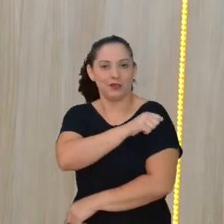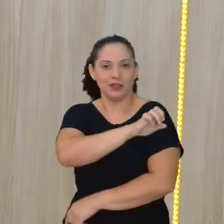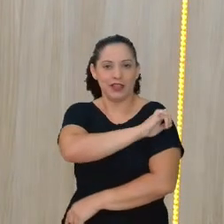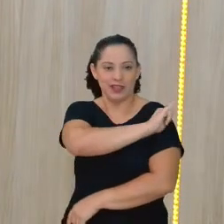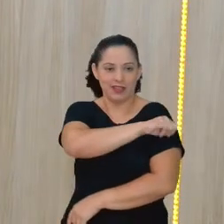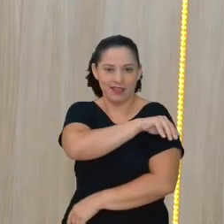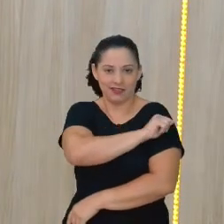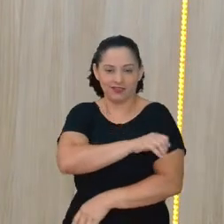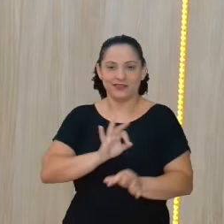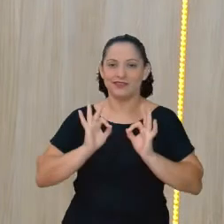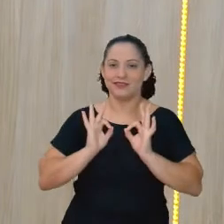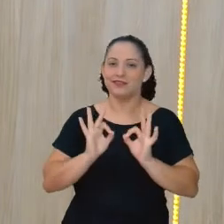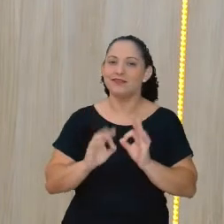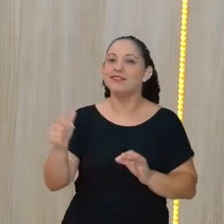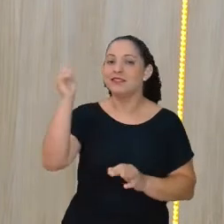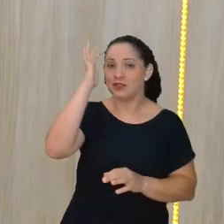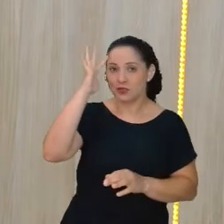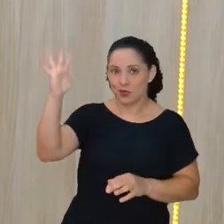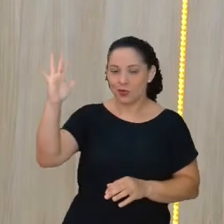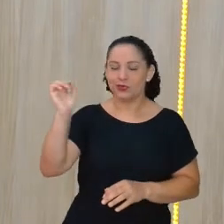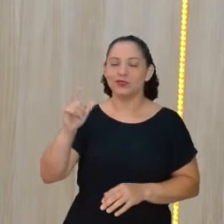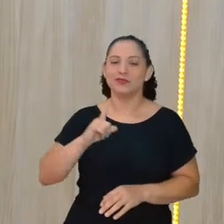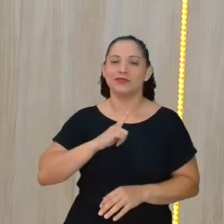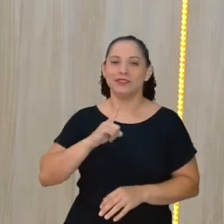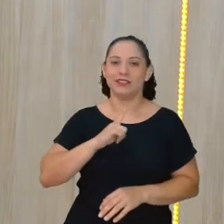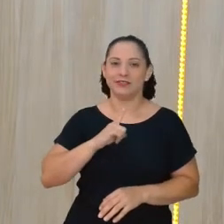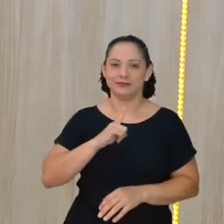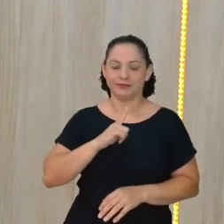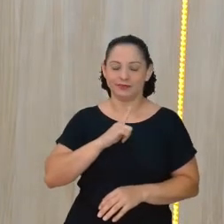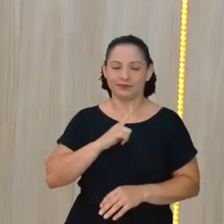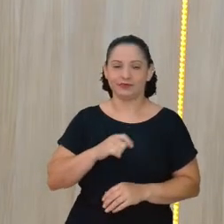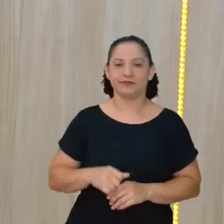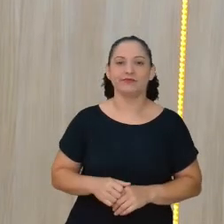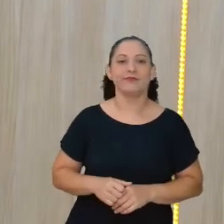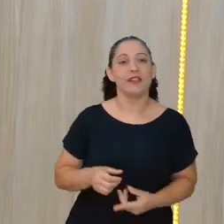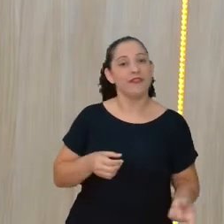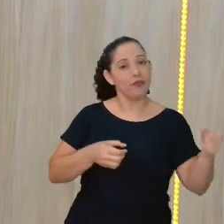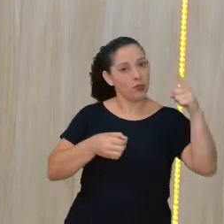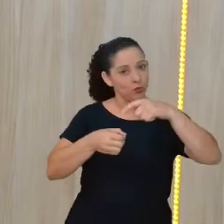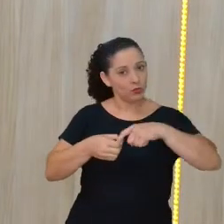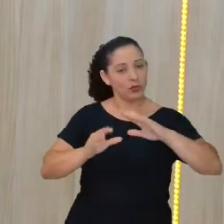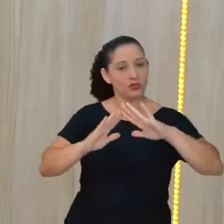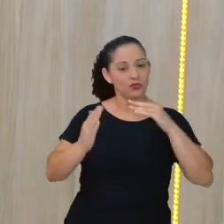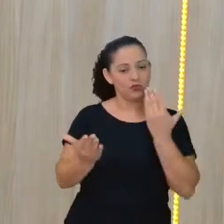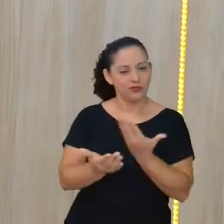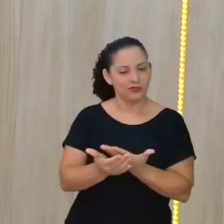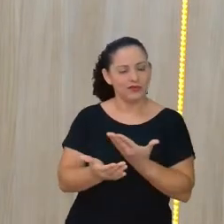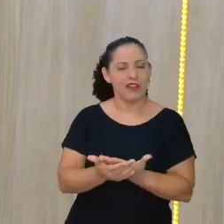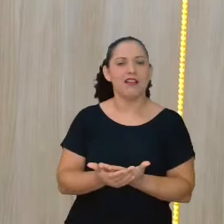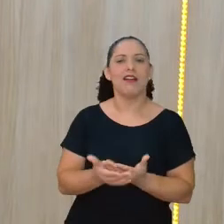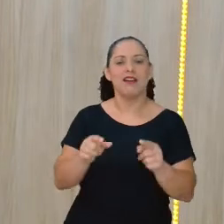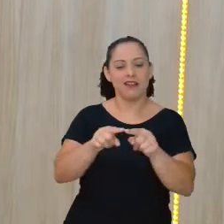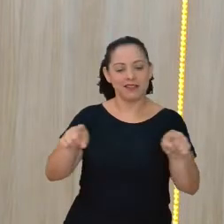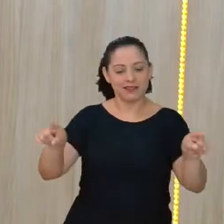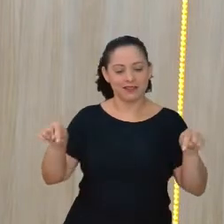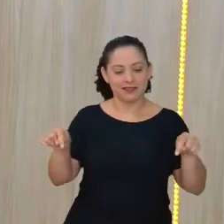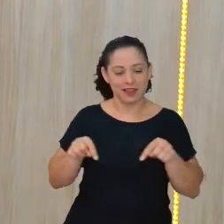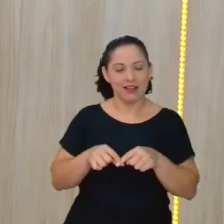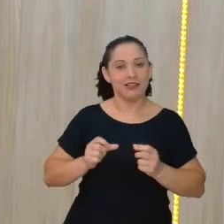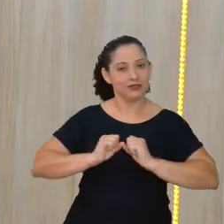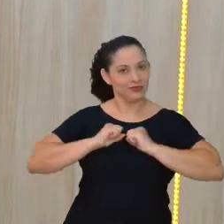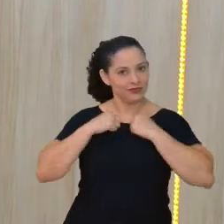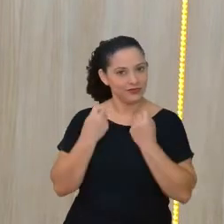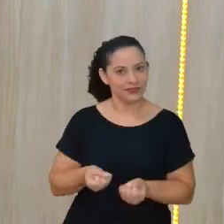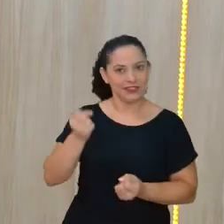com certeza tem sonhos. Com certeza voltou para a escola, voltou para a sala de aula para ir atrás dos